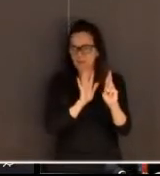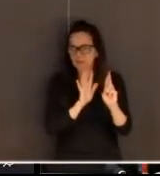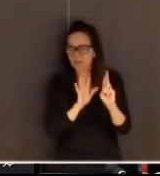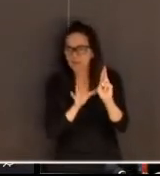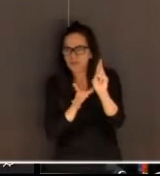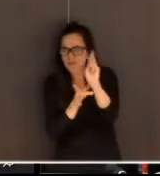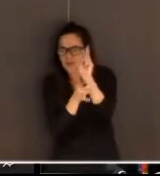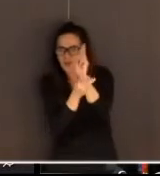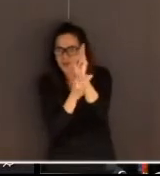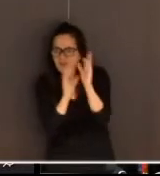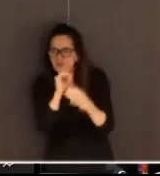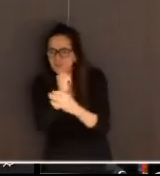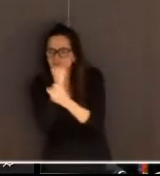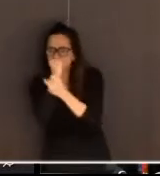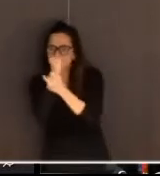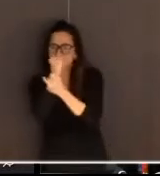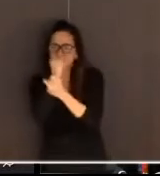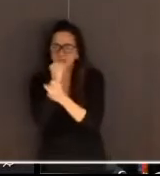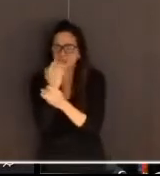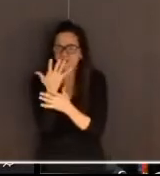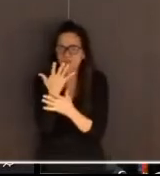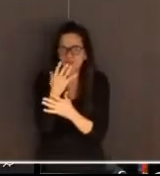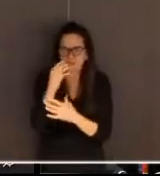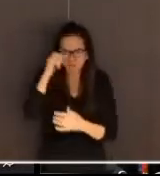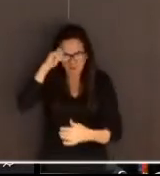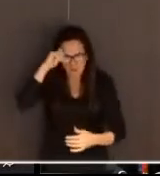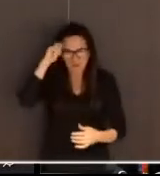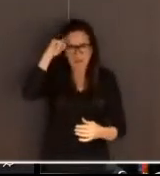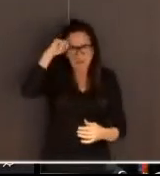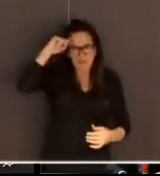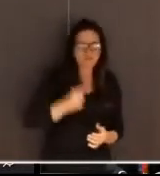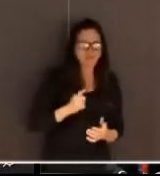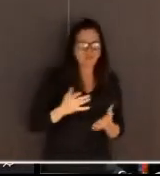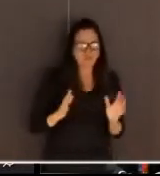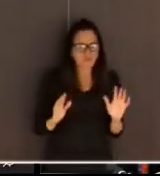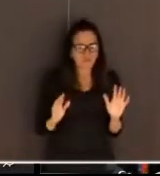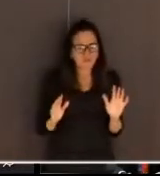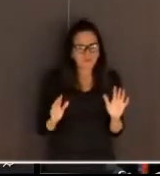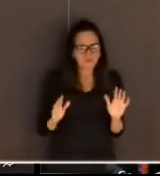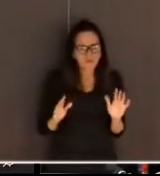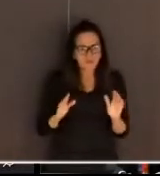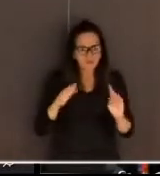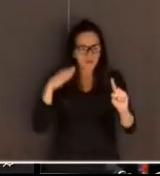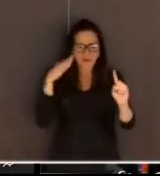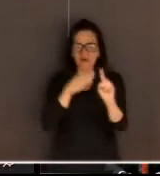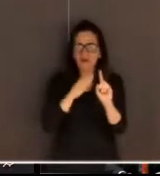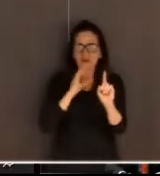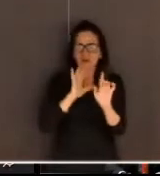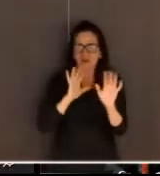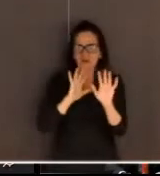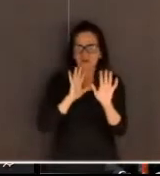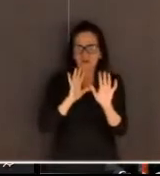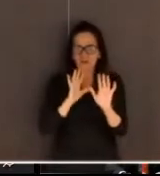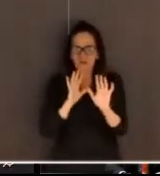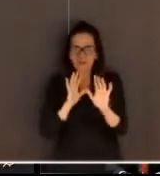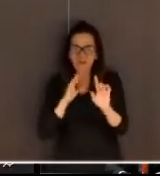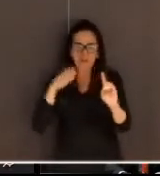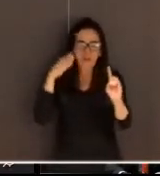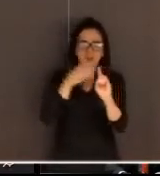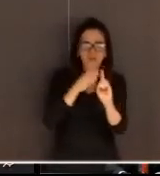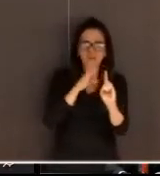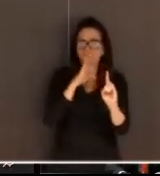algemas como argumento de autoridade e não é possível fazer referência ao silêncio do acusado em seu